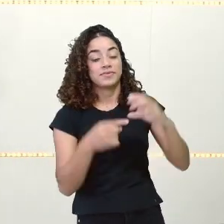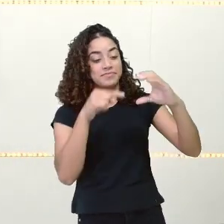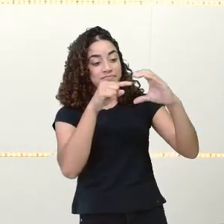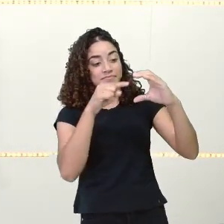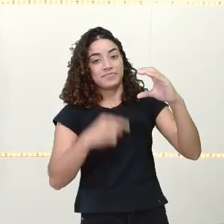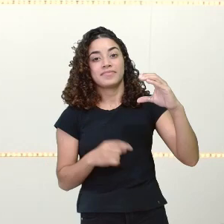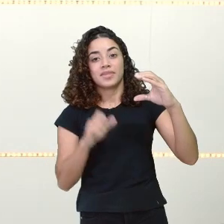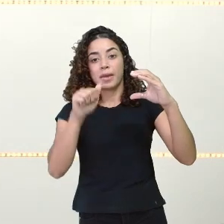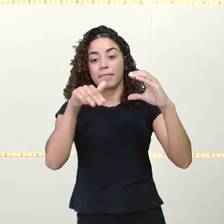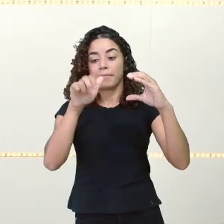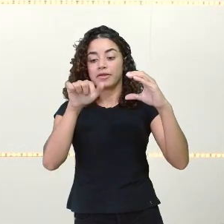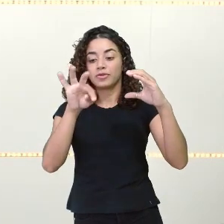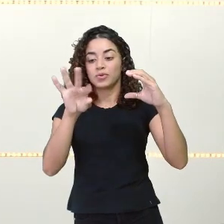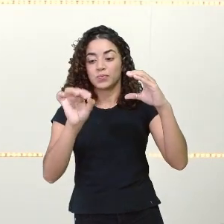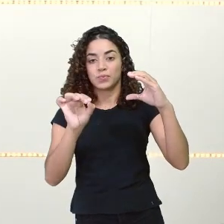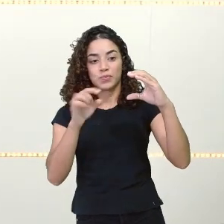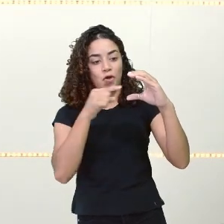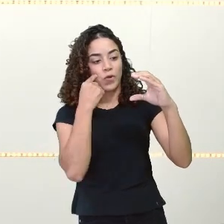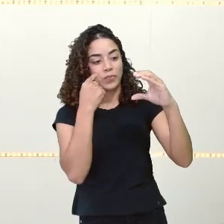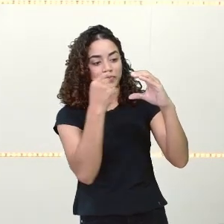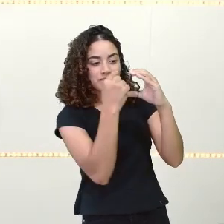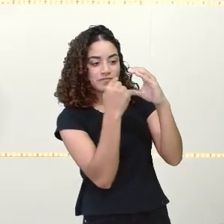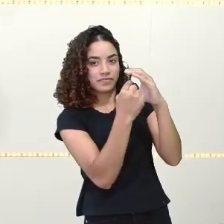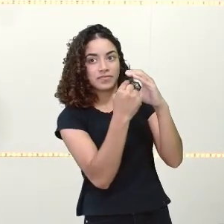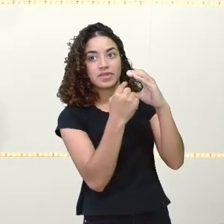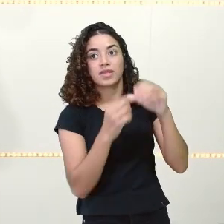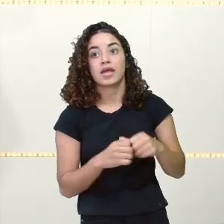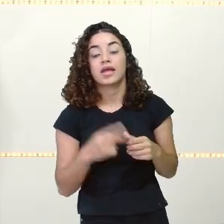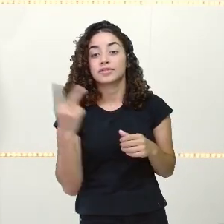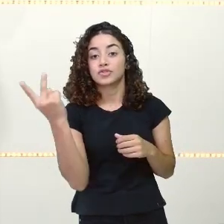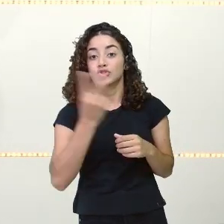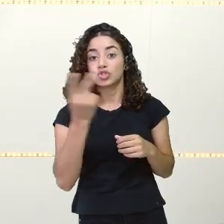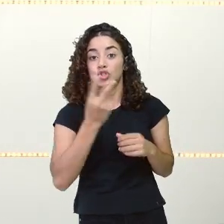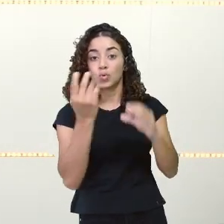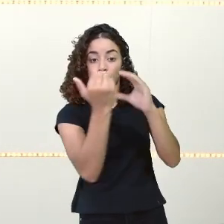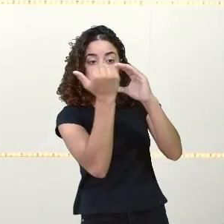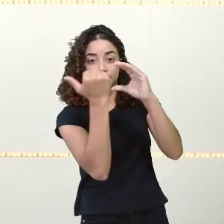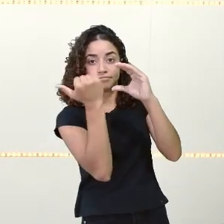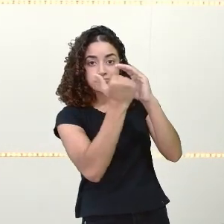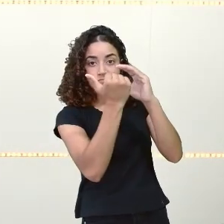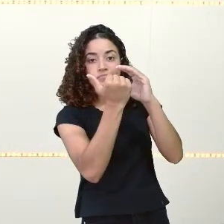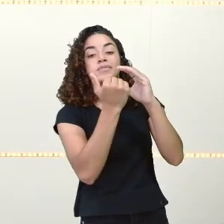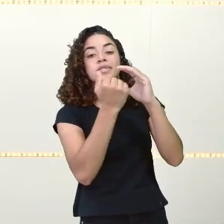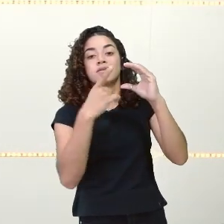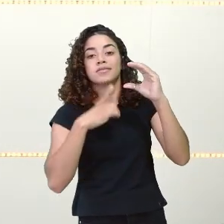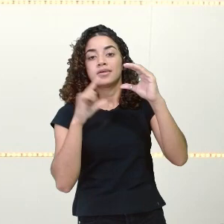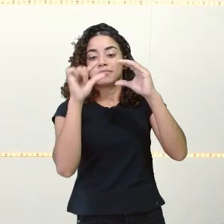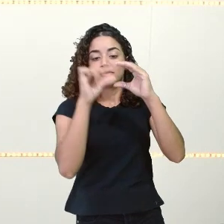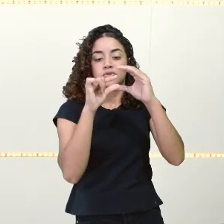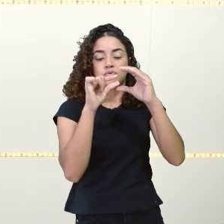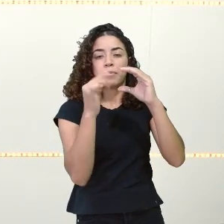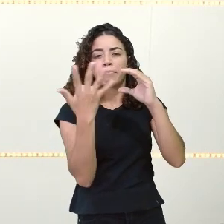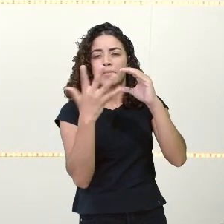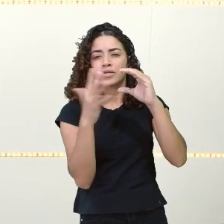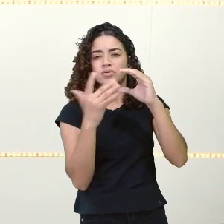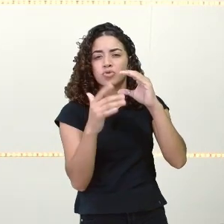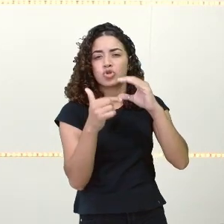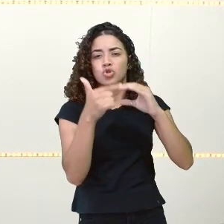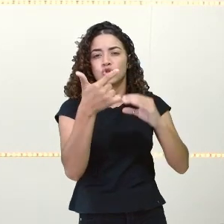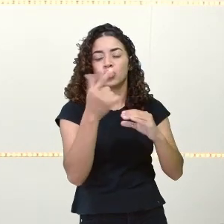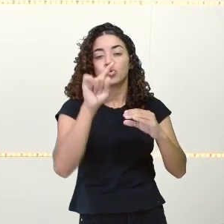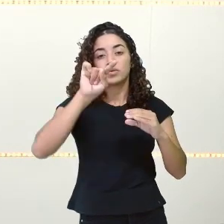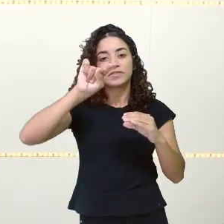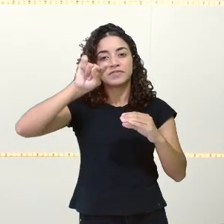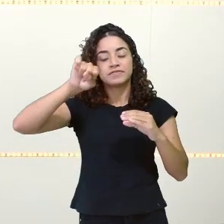terrestre, eu tenho o manto, que é a segunda camada da Terra, com espessura aproximadamente de